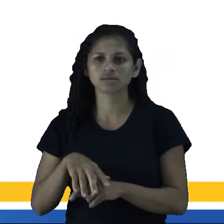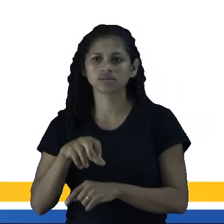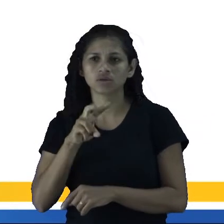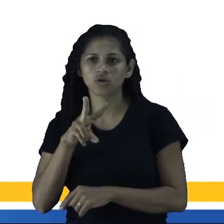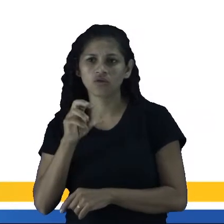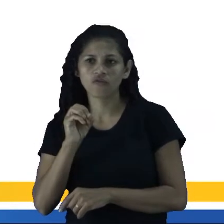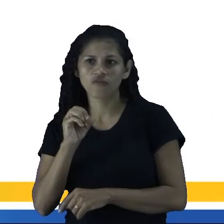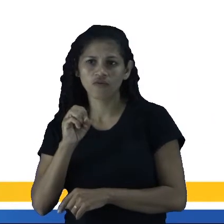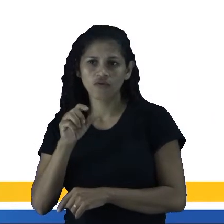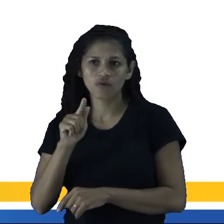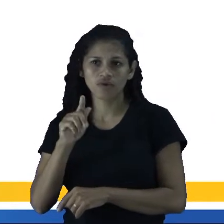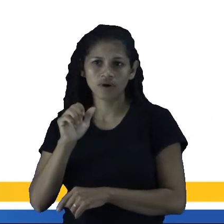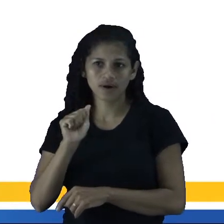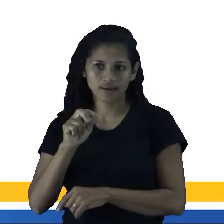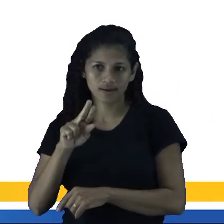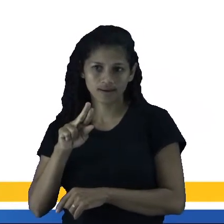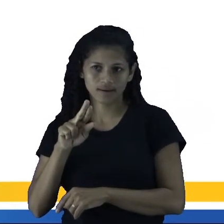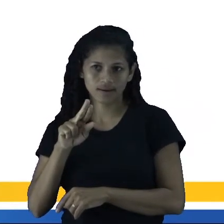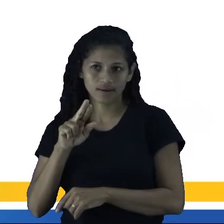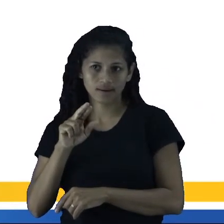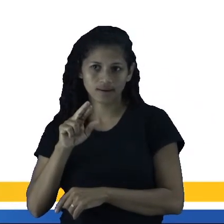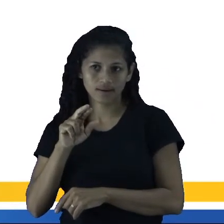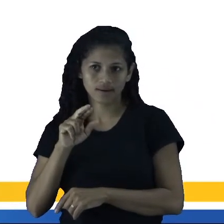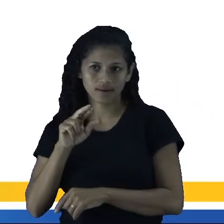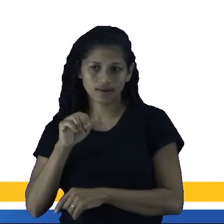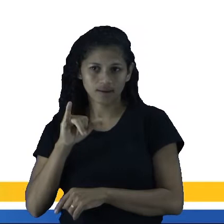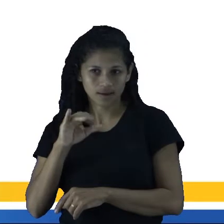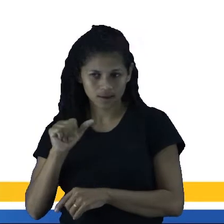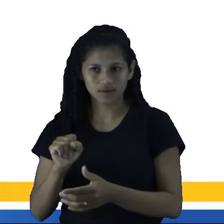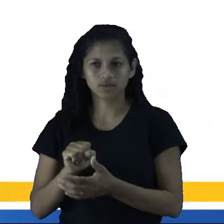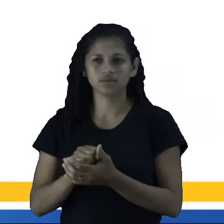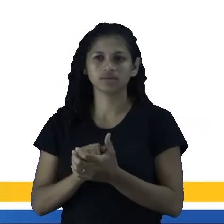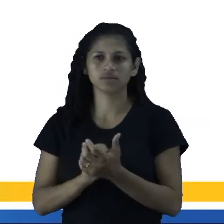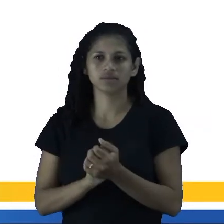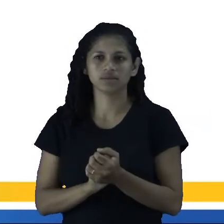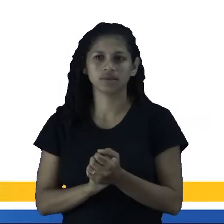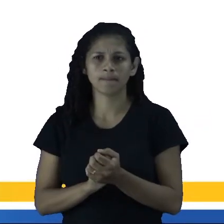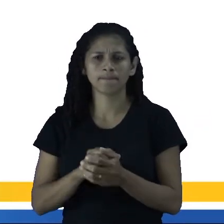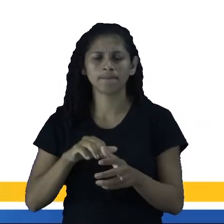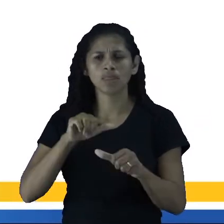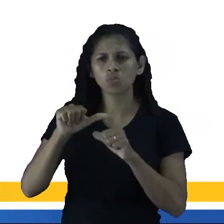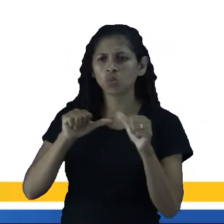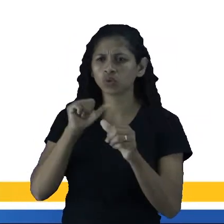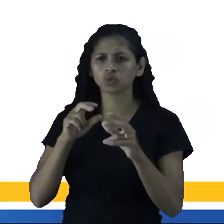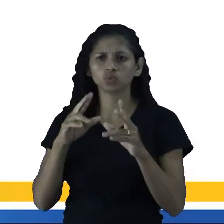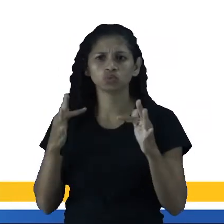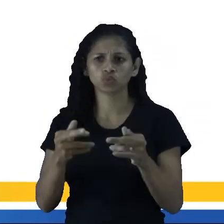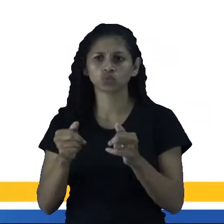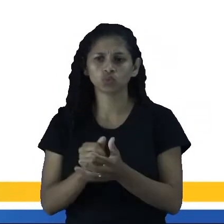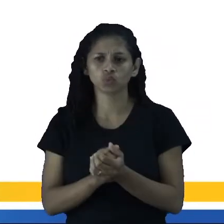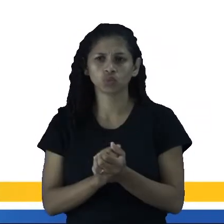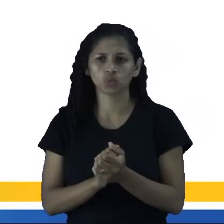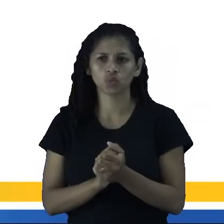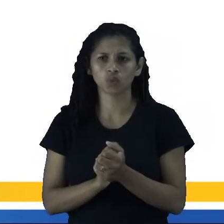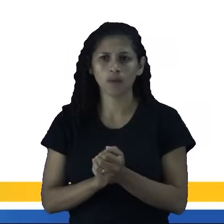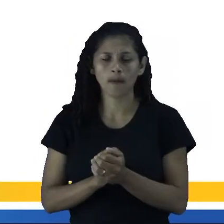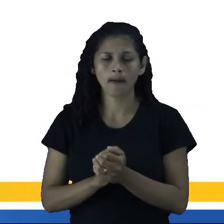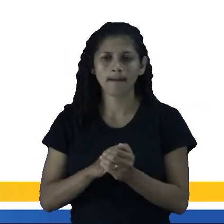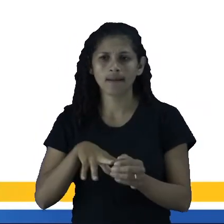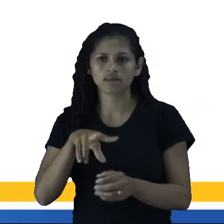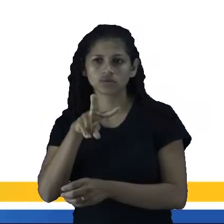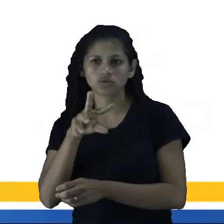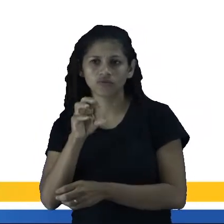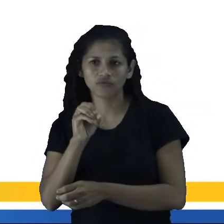sempre uma ao lado da outra? Aqui mudou tudo. Espera aí. Para que as vogais fiquem uma ao lado da